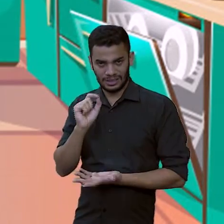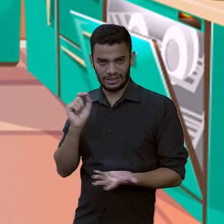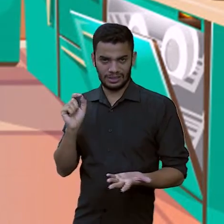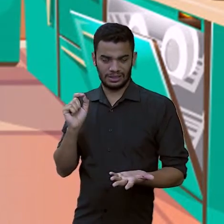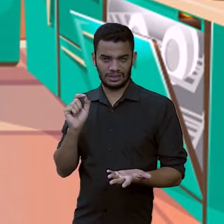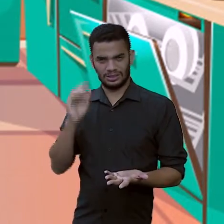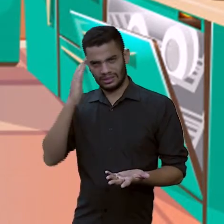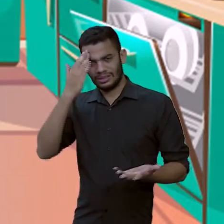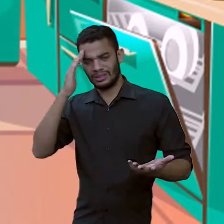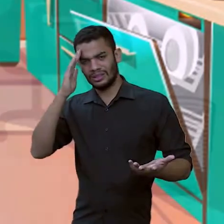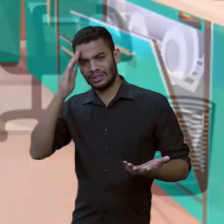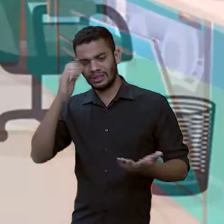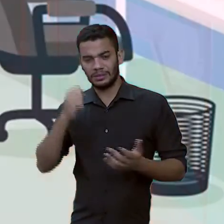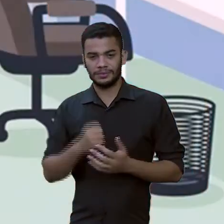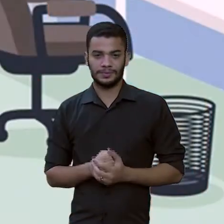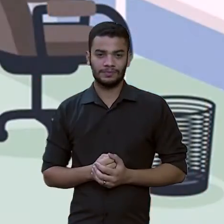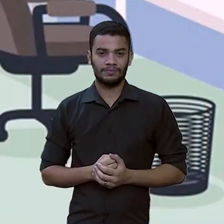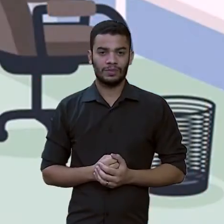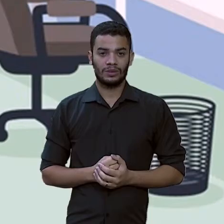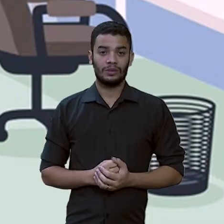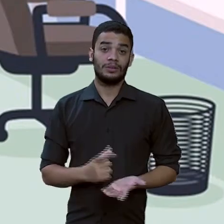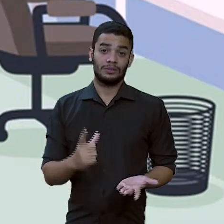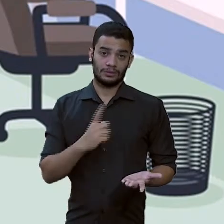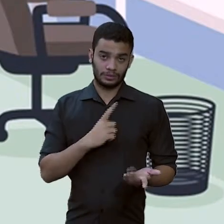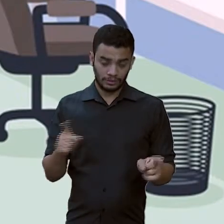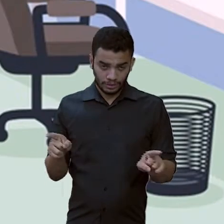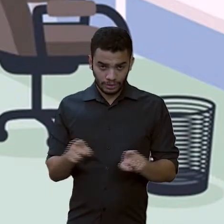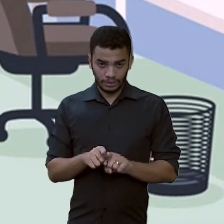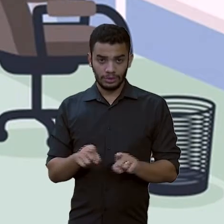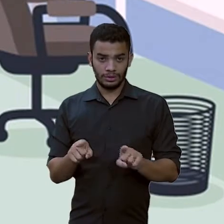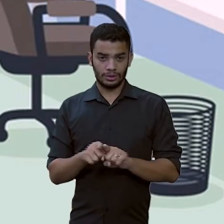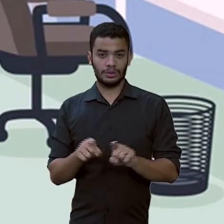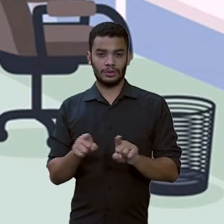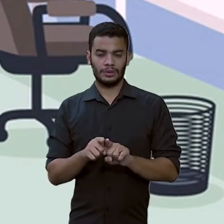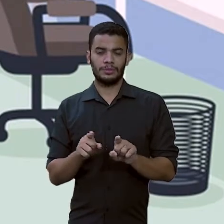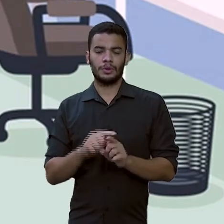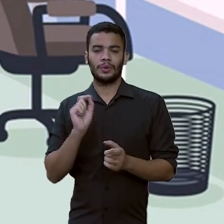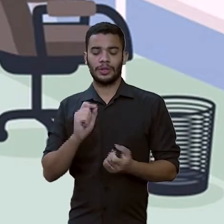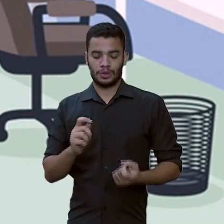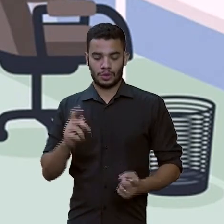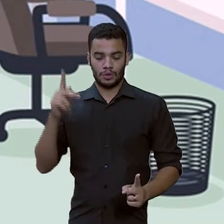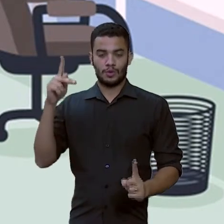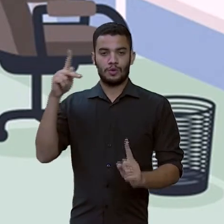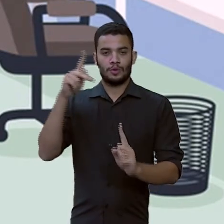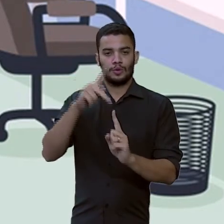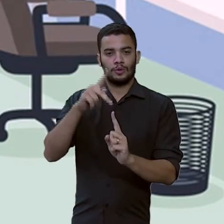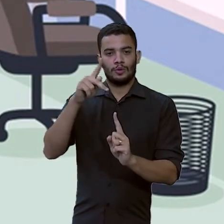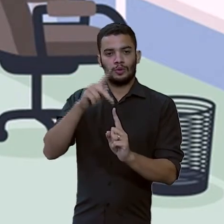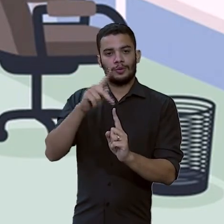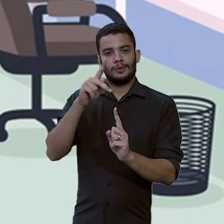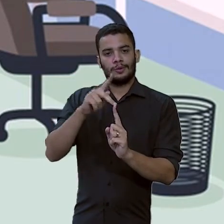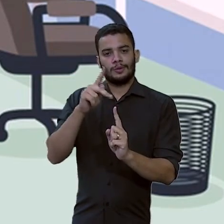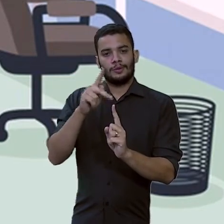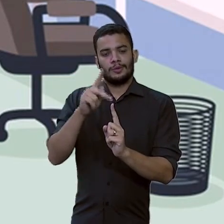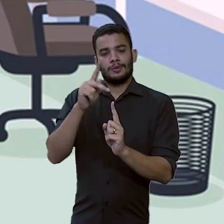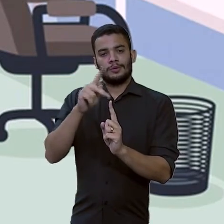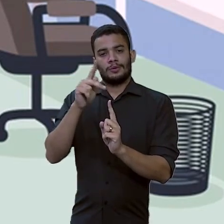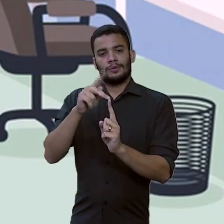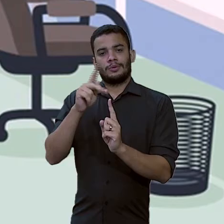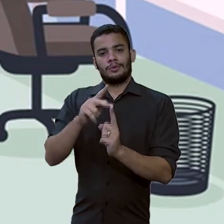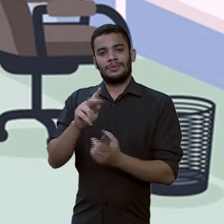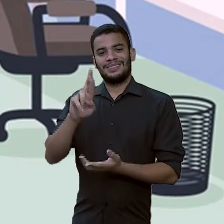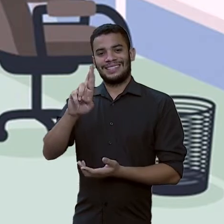indeterminada. Temos os pronomes agora, os pronomes relativos, que se relacionam com um termo